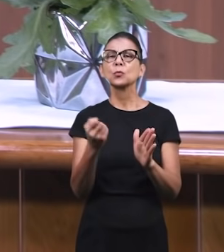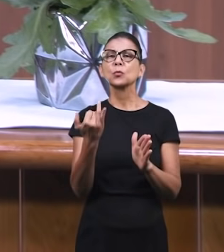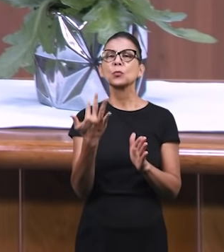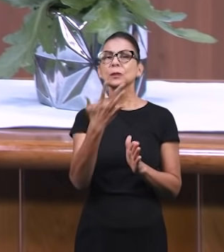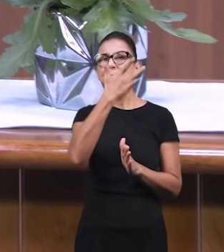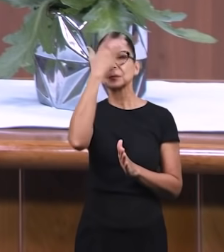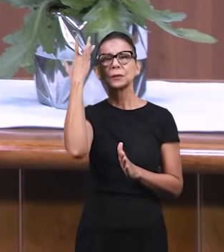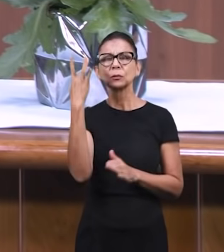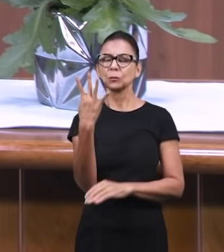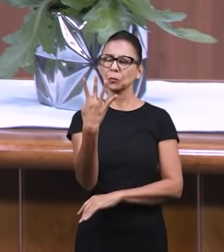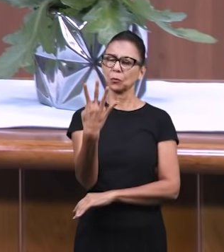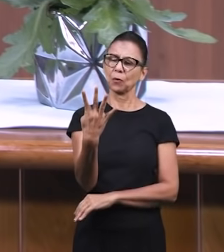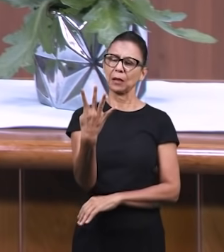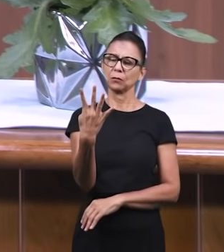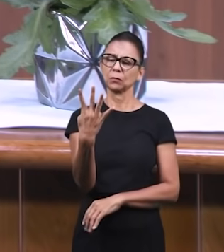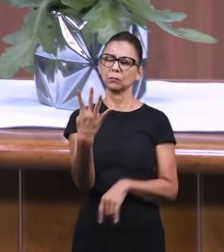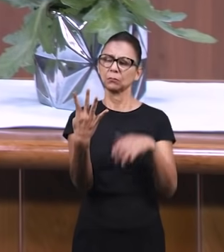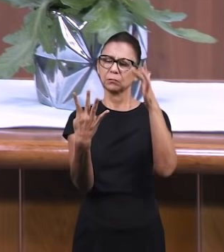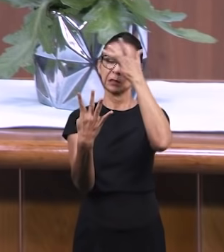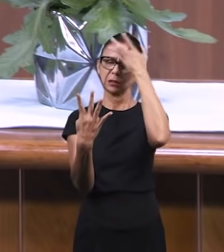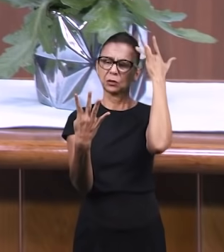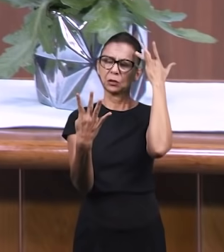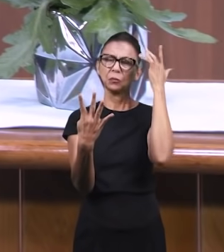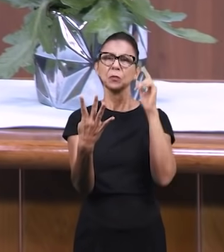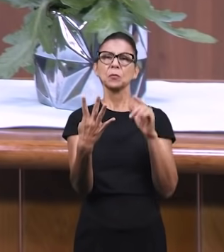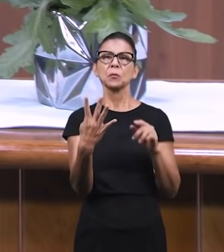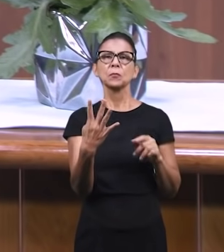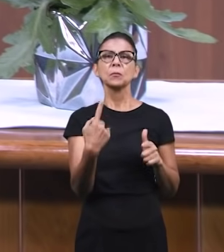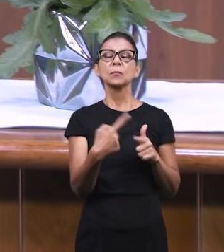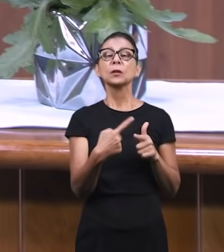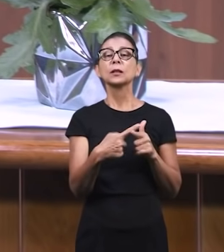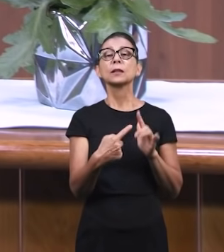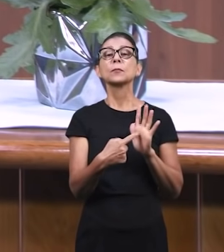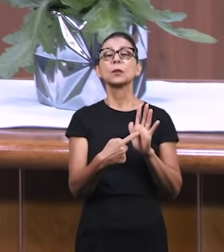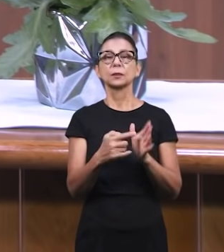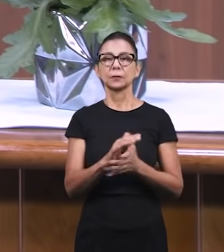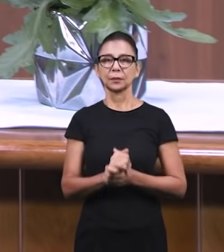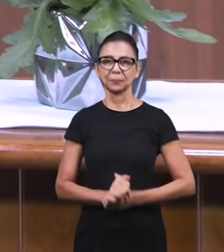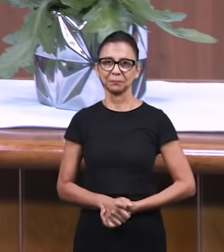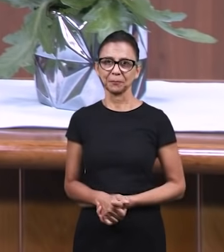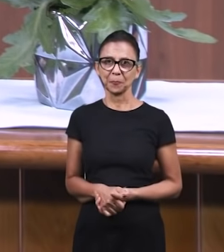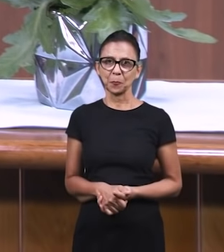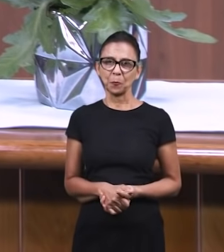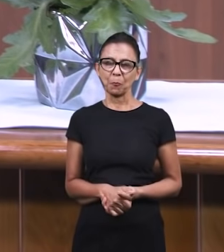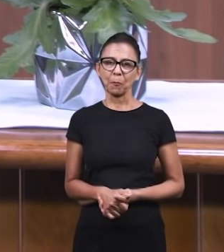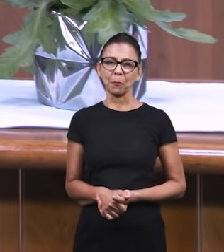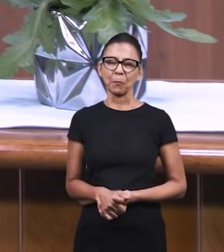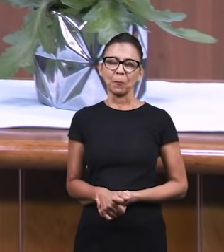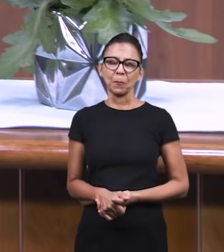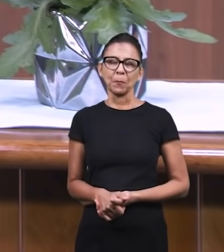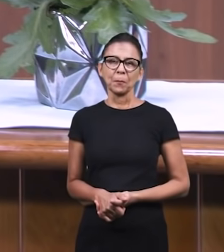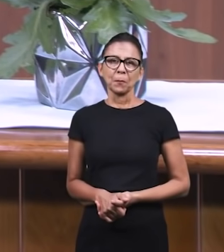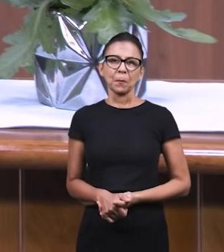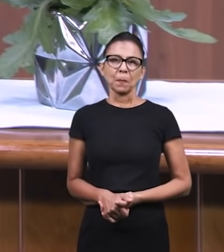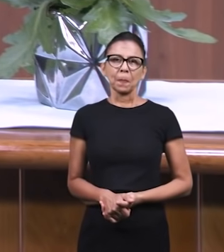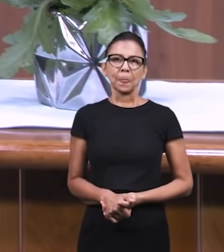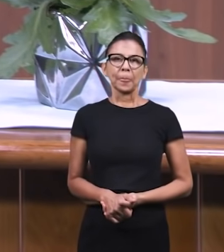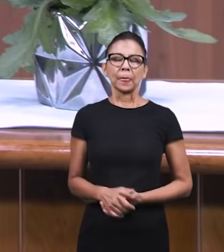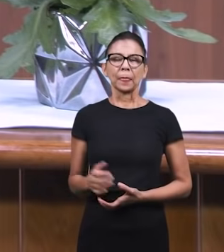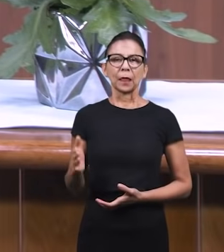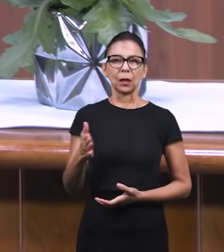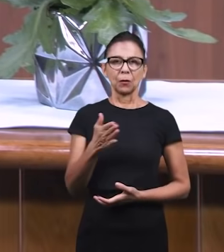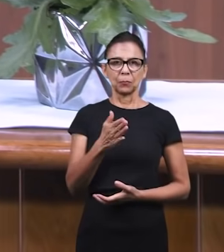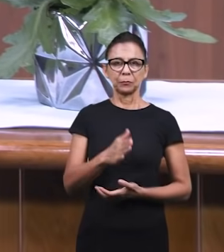4. A palavra de Deus, ela, no Novo Testamento, ela possui 4